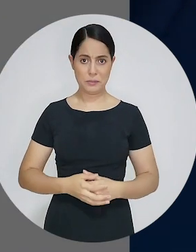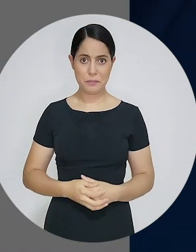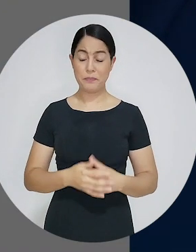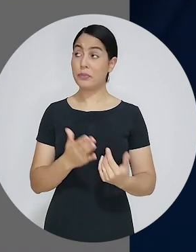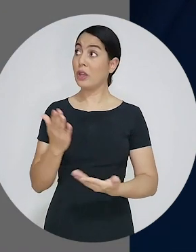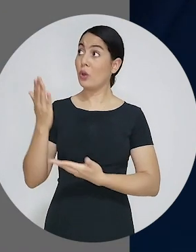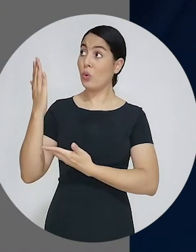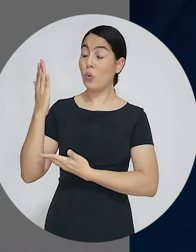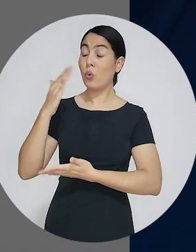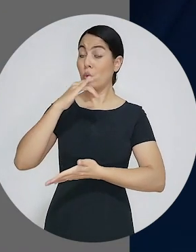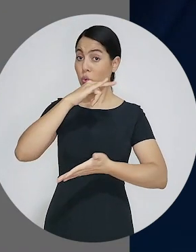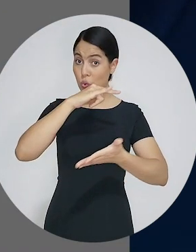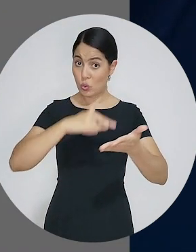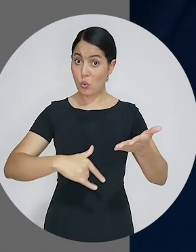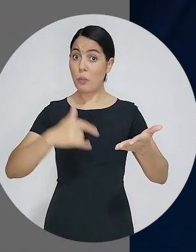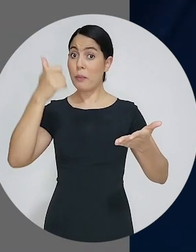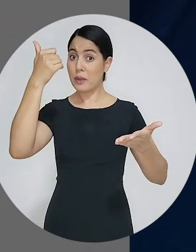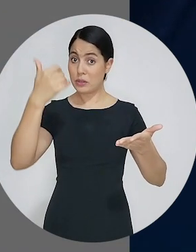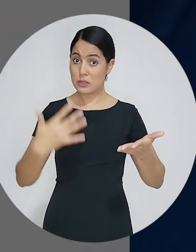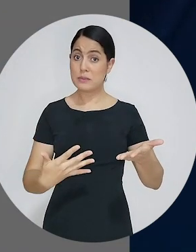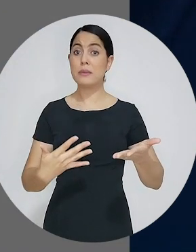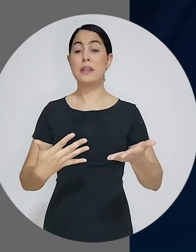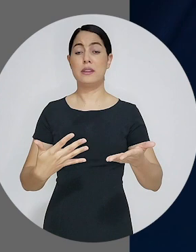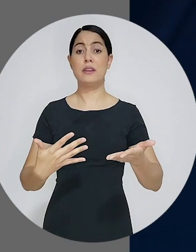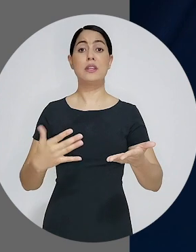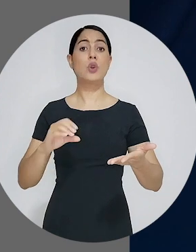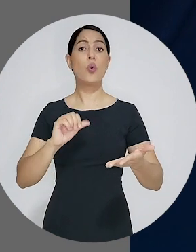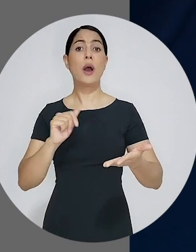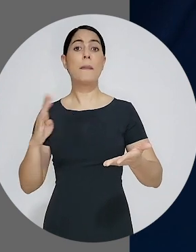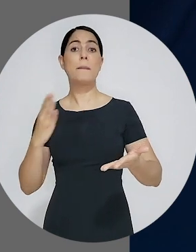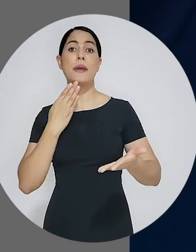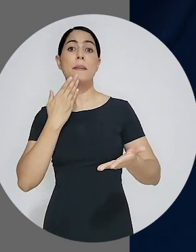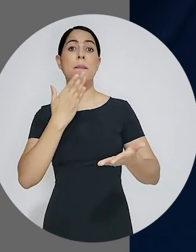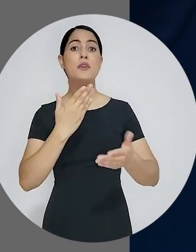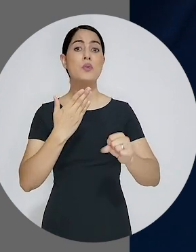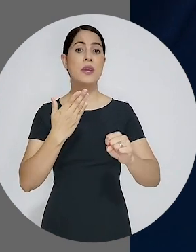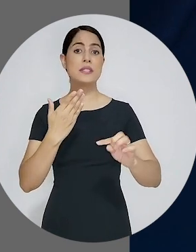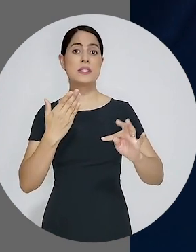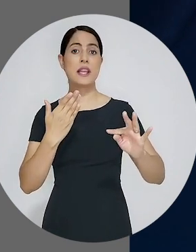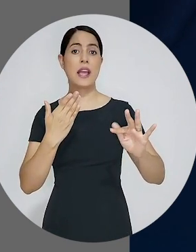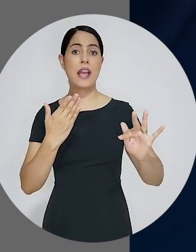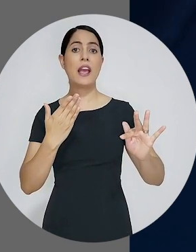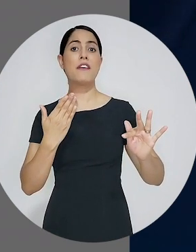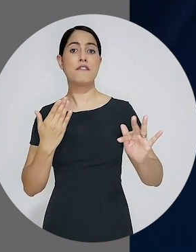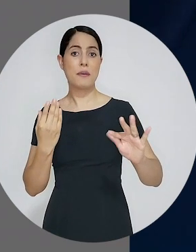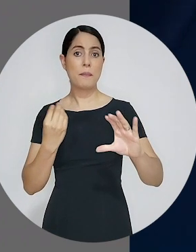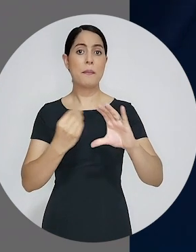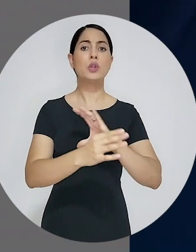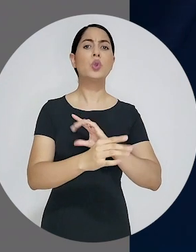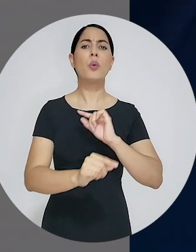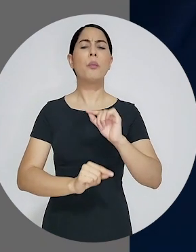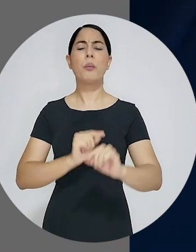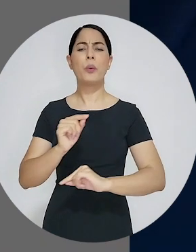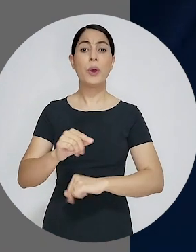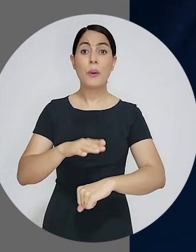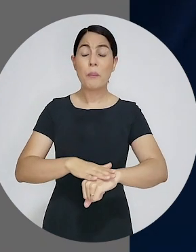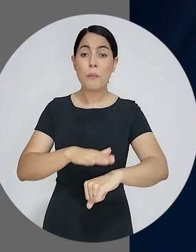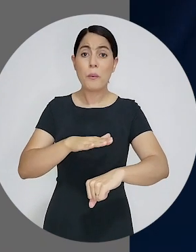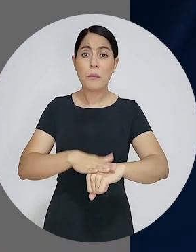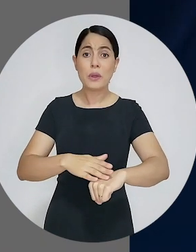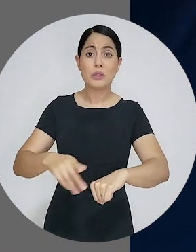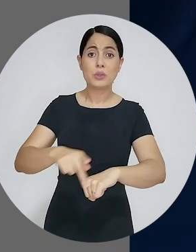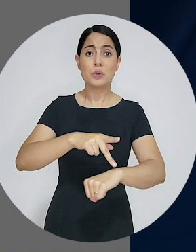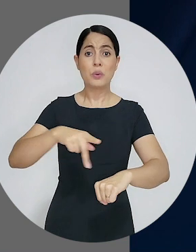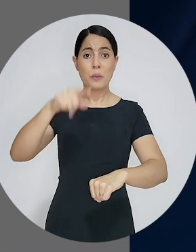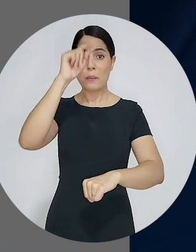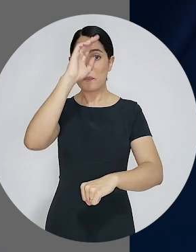fundamental destaca que o apelo à Suprema Corte em busca de um provimento judicial, objetiva evitar o agravamento da